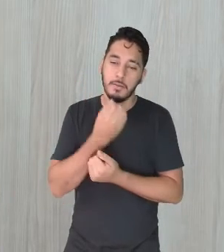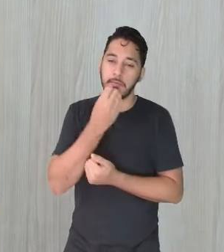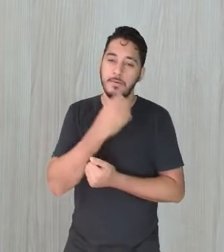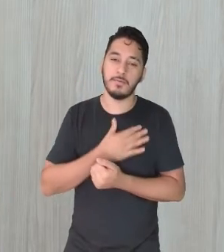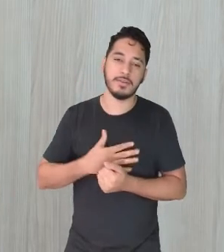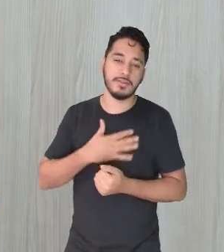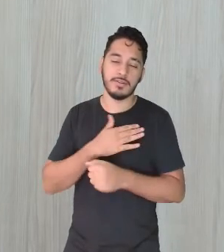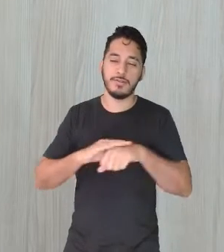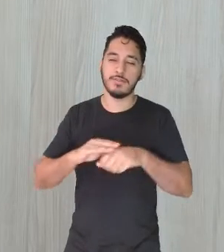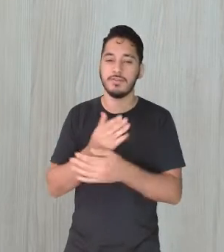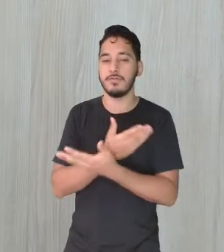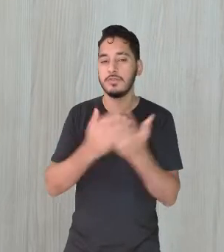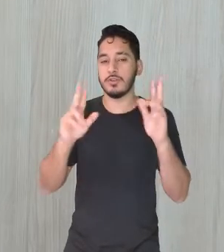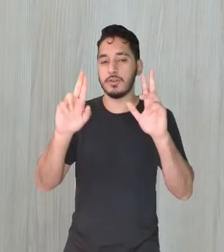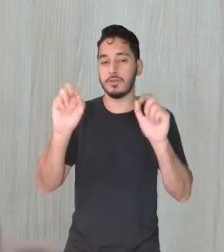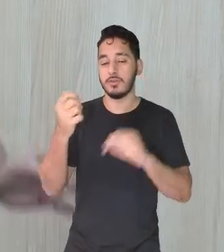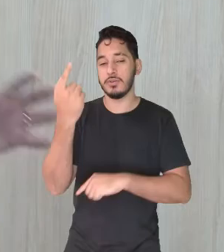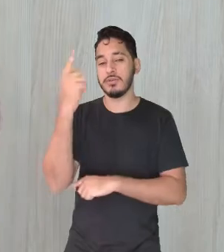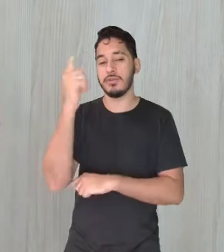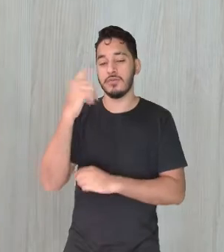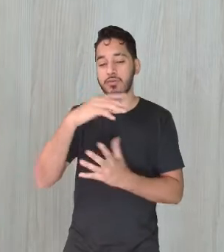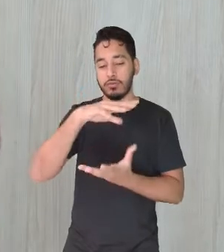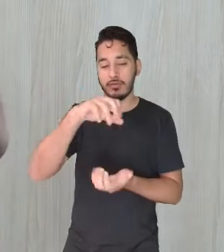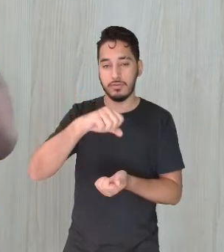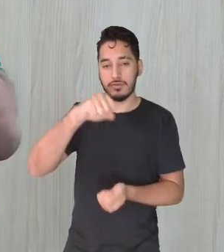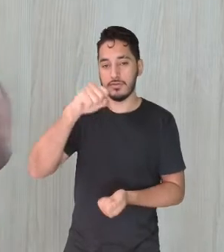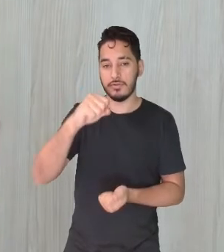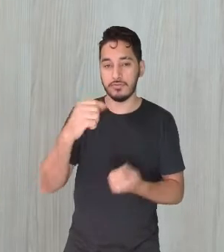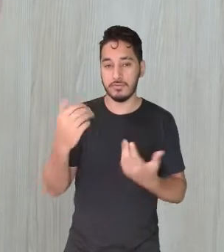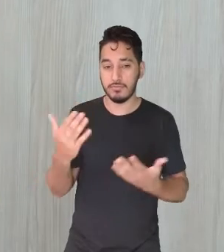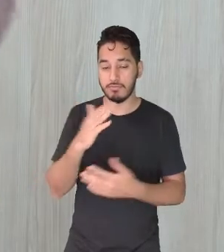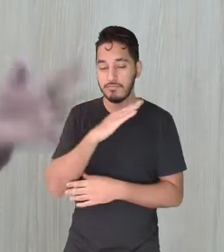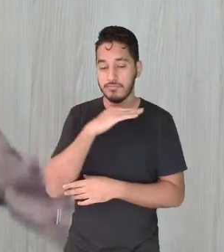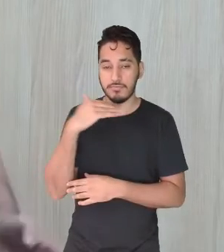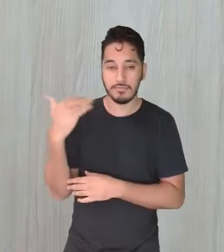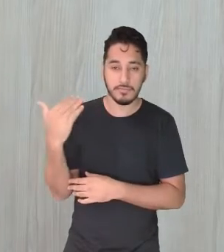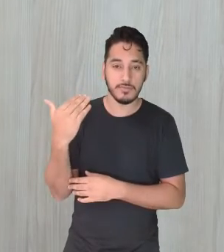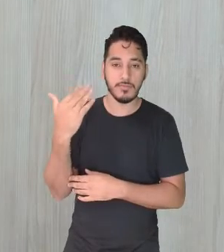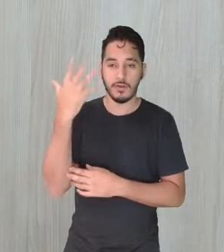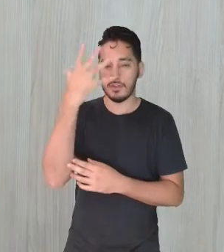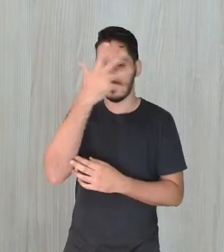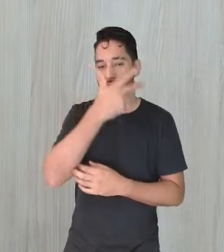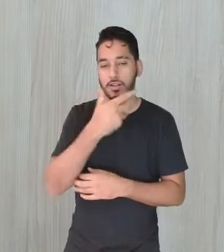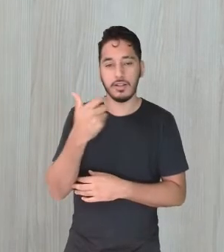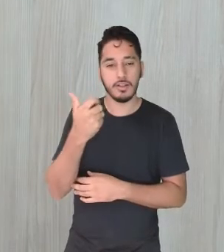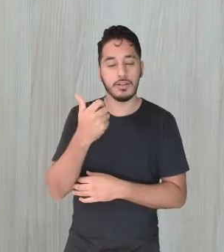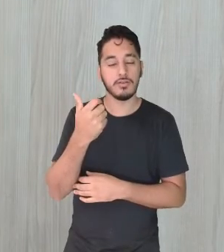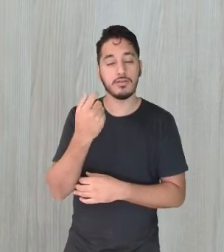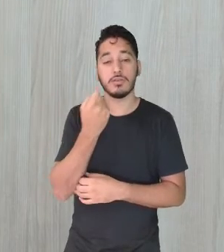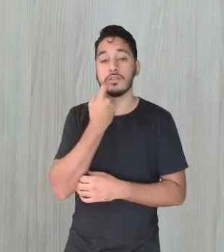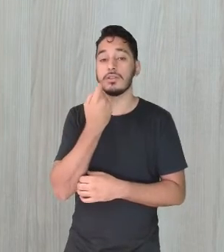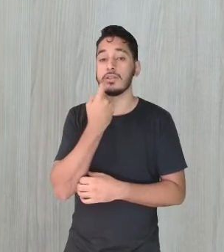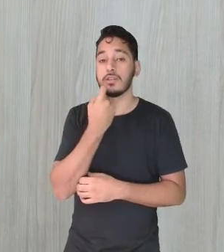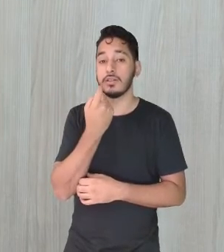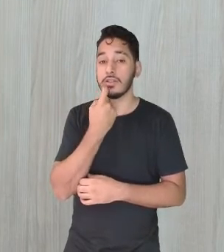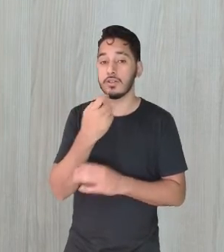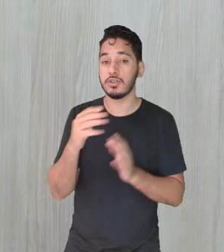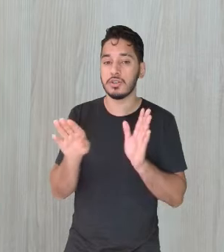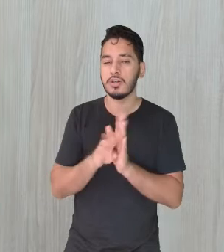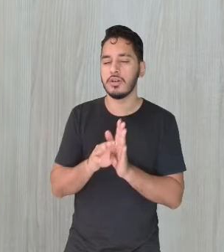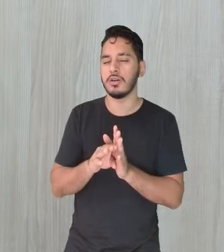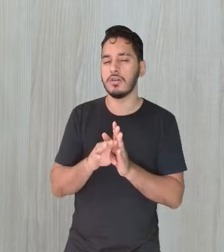aqui conversando com vocês sobre geografia e sustentabilidade. O rapaz, ó, do rostinho lindo, a sexta-feira, vem chegando aí o